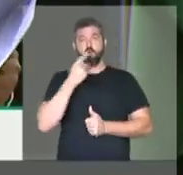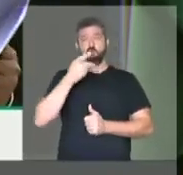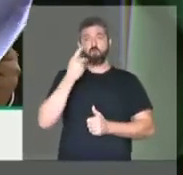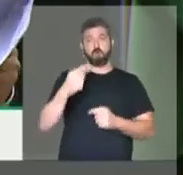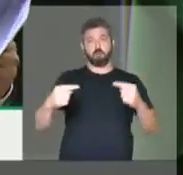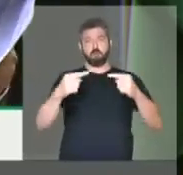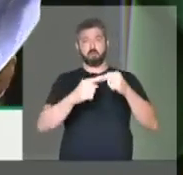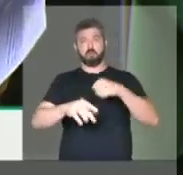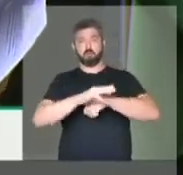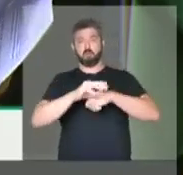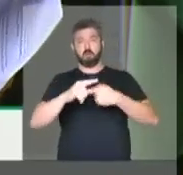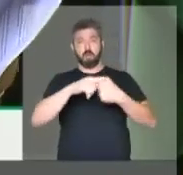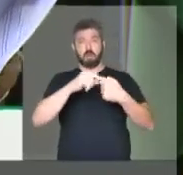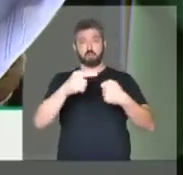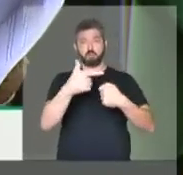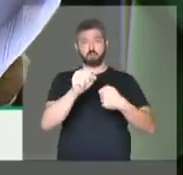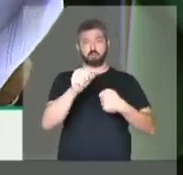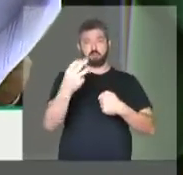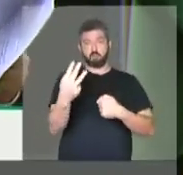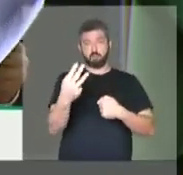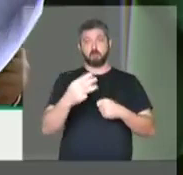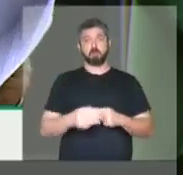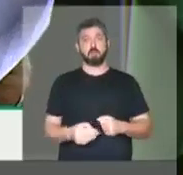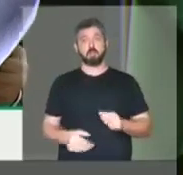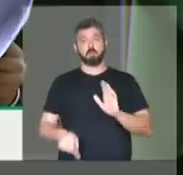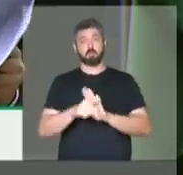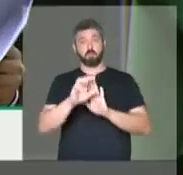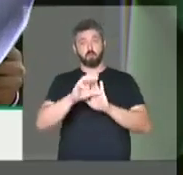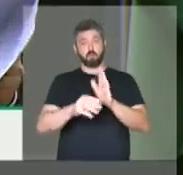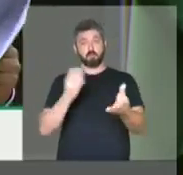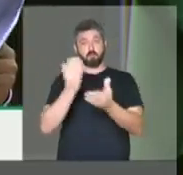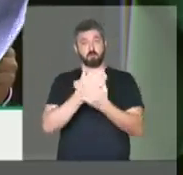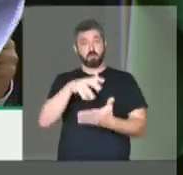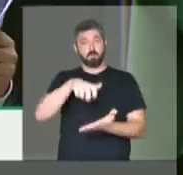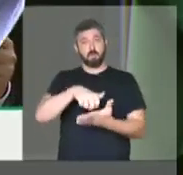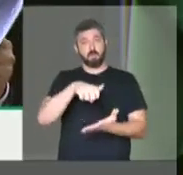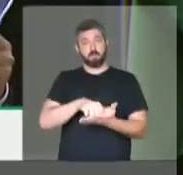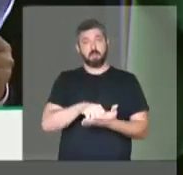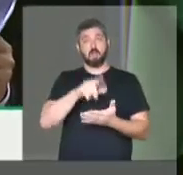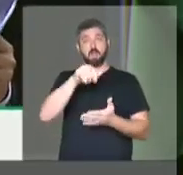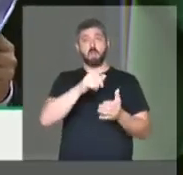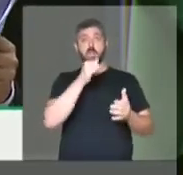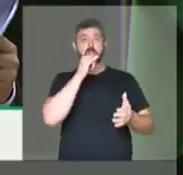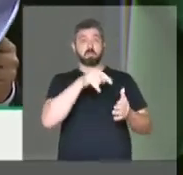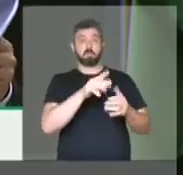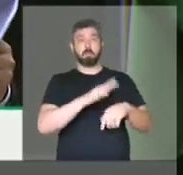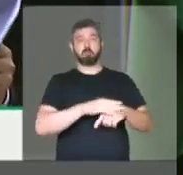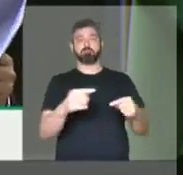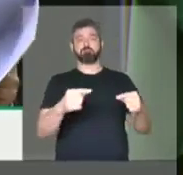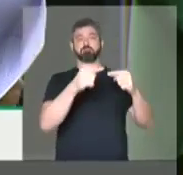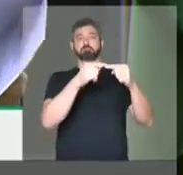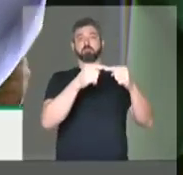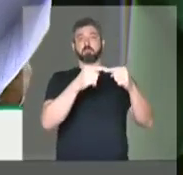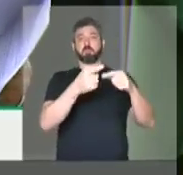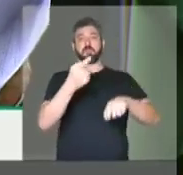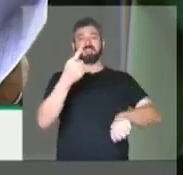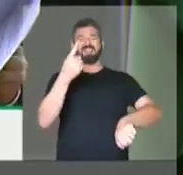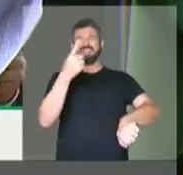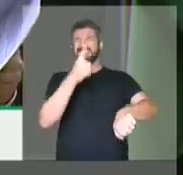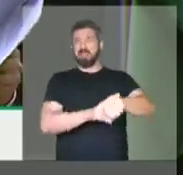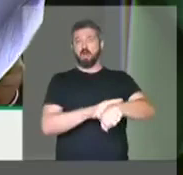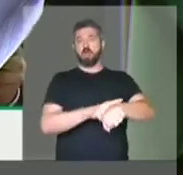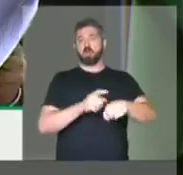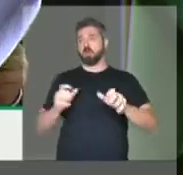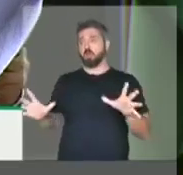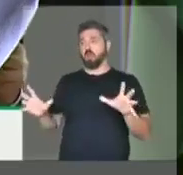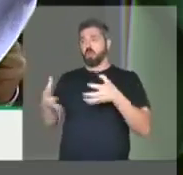declaração de constitucionalidade do artigo 283 do Código de Processo Penal são exemplos mais eloquentes, que imediatamente